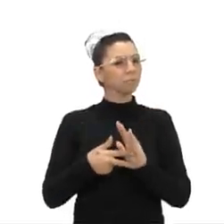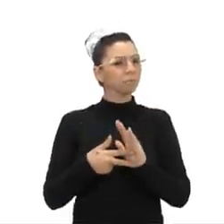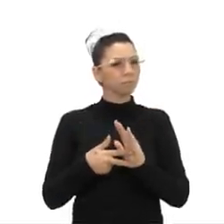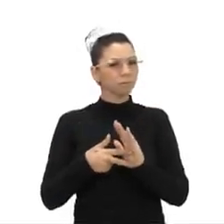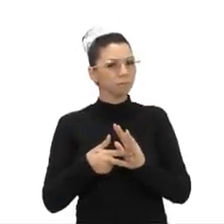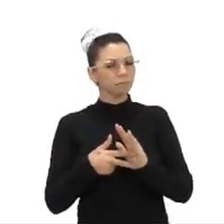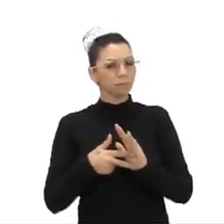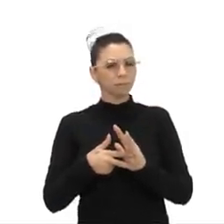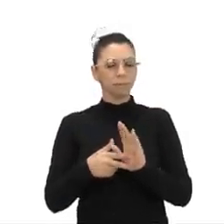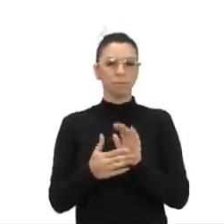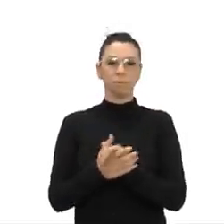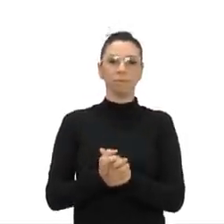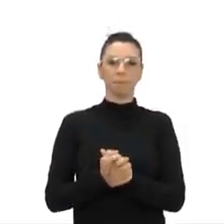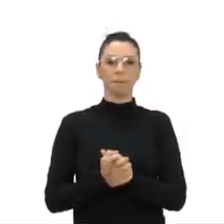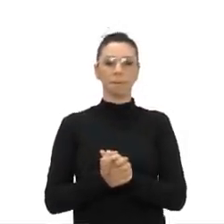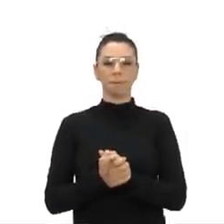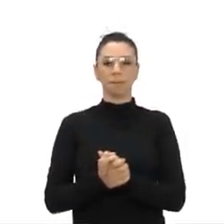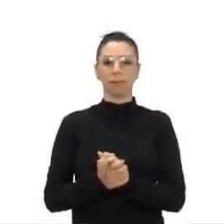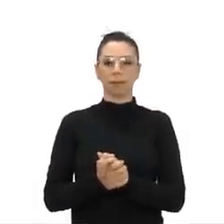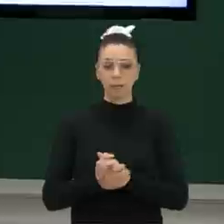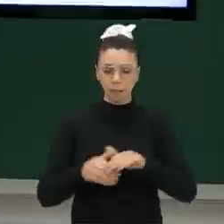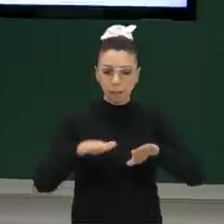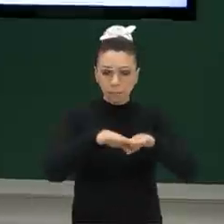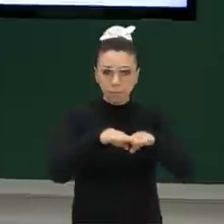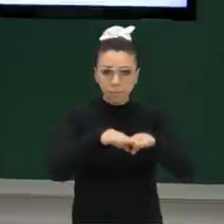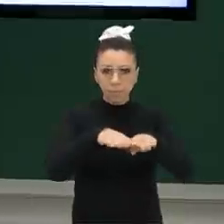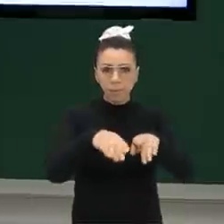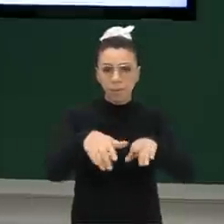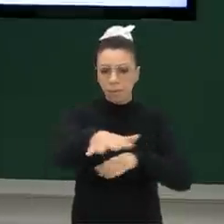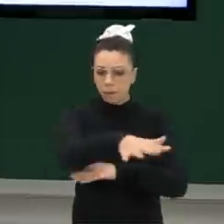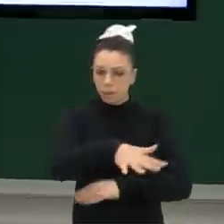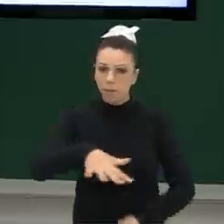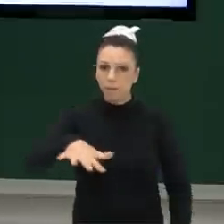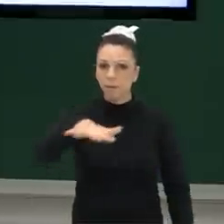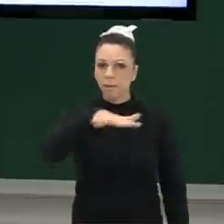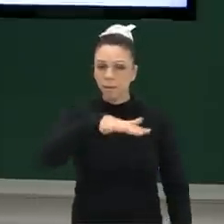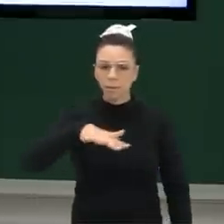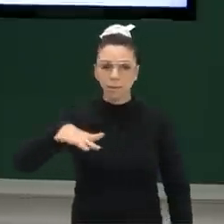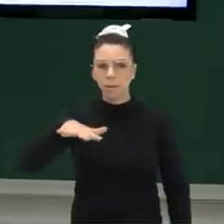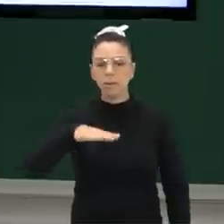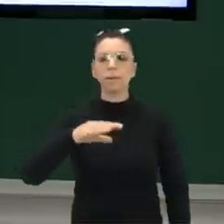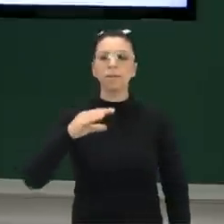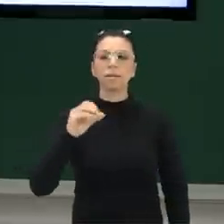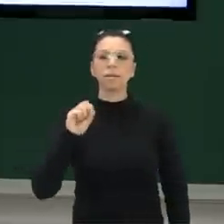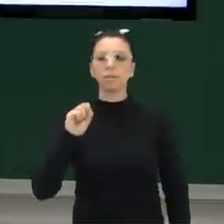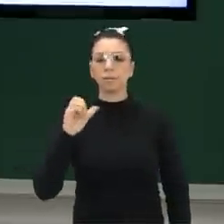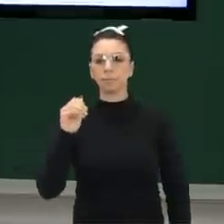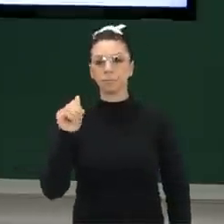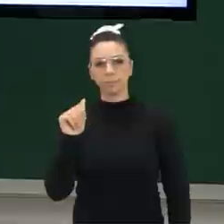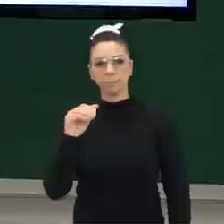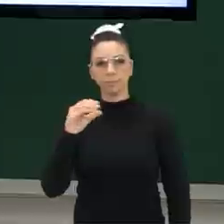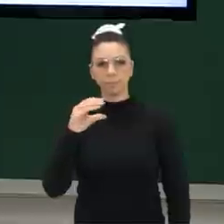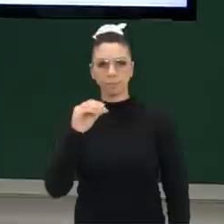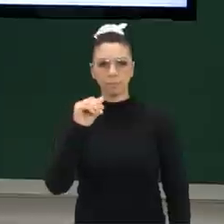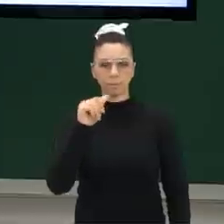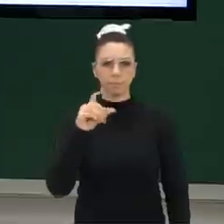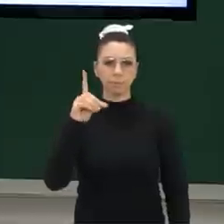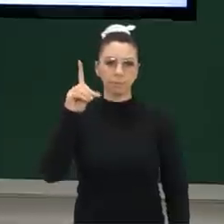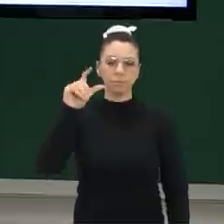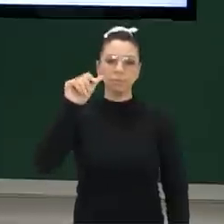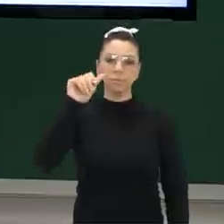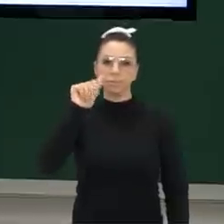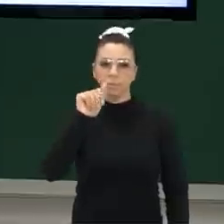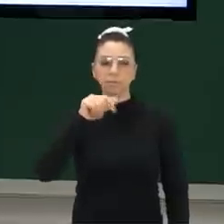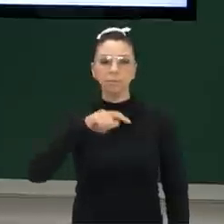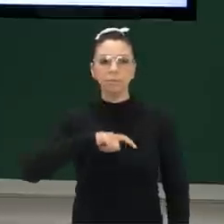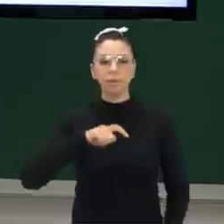balcony? O balcony é aquele espaço que nós chamamos de sacada, ou então um espaço um pouquinho maior,